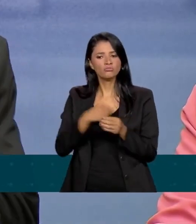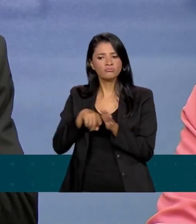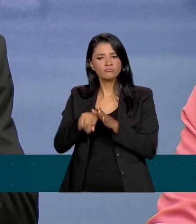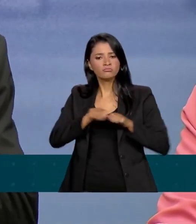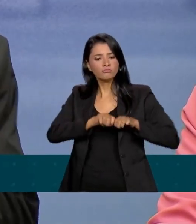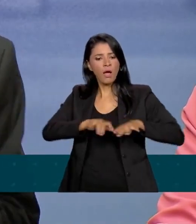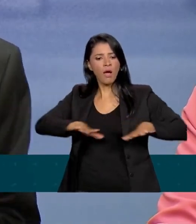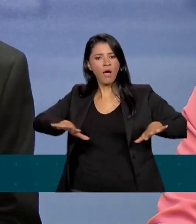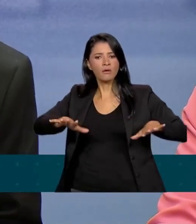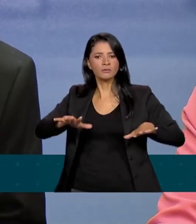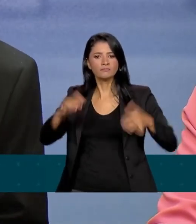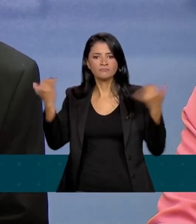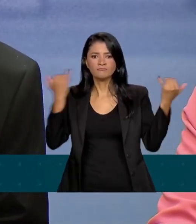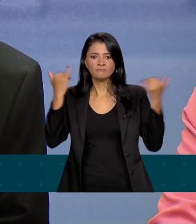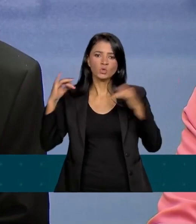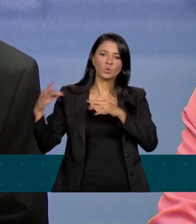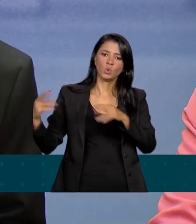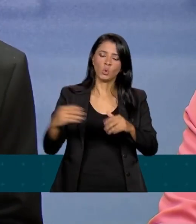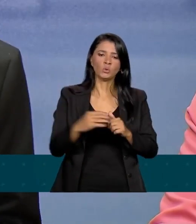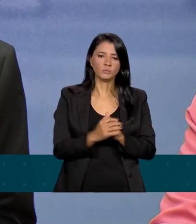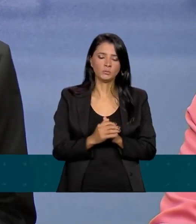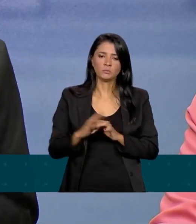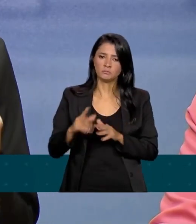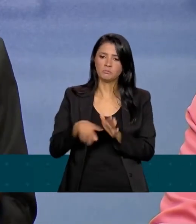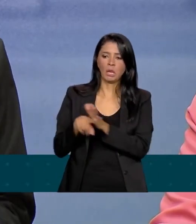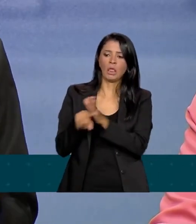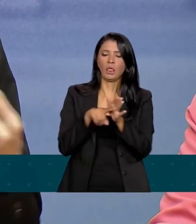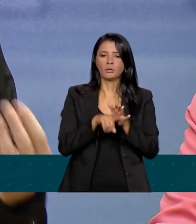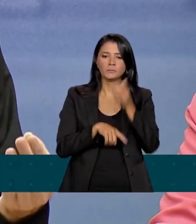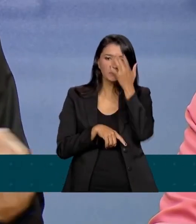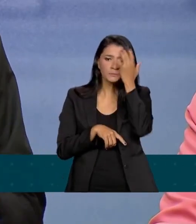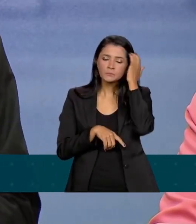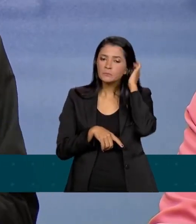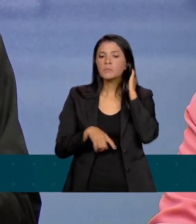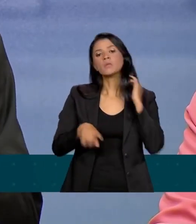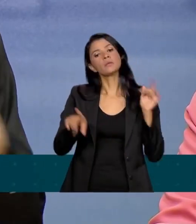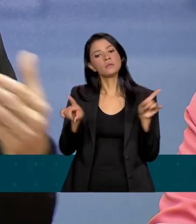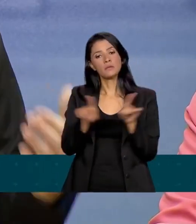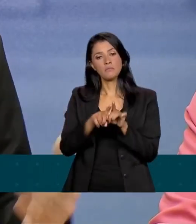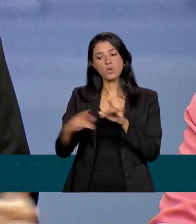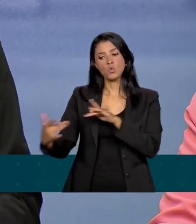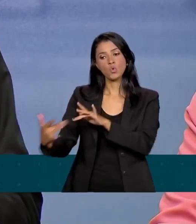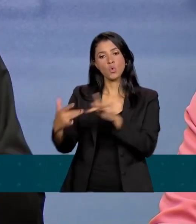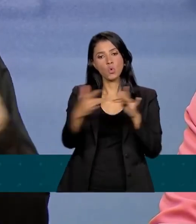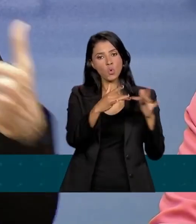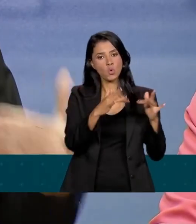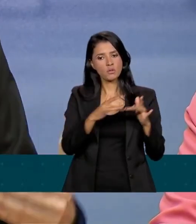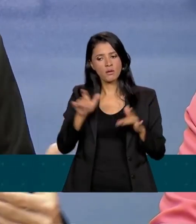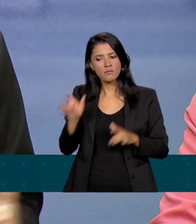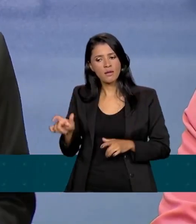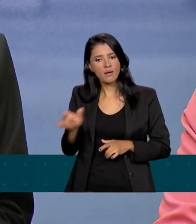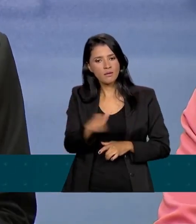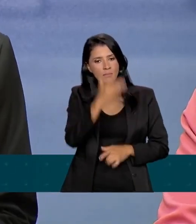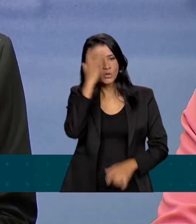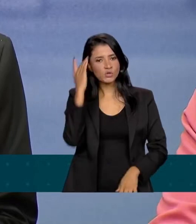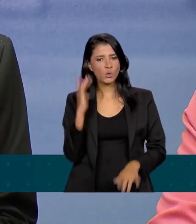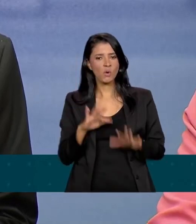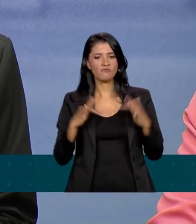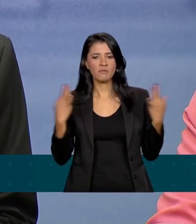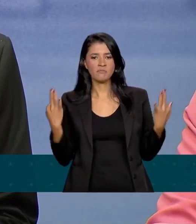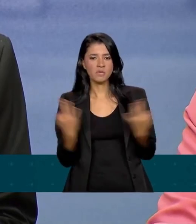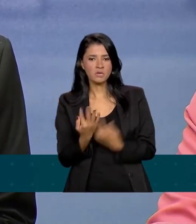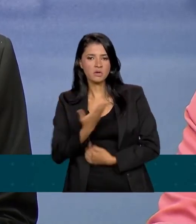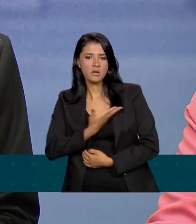diagnóstico de forma massiva. Da mesma forma, cada contato, cada membro da família, cada colega de trabalho de uma